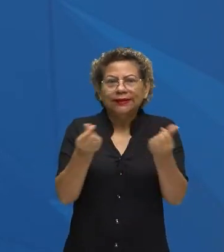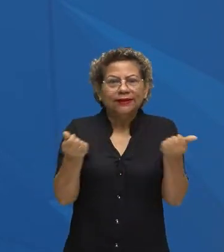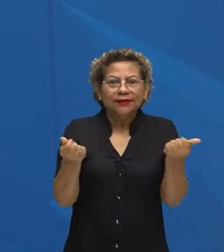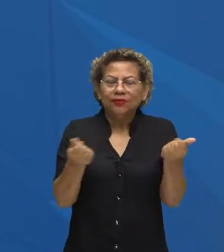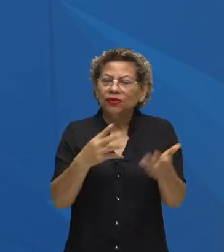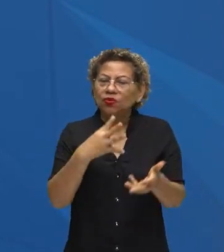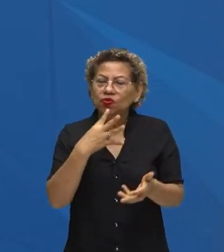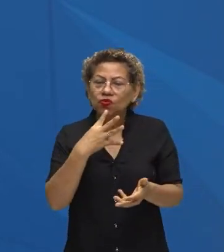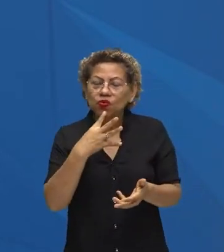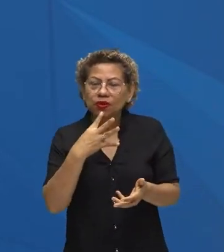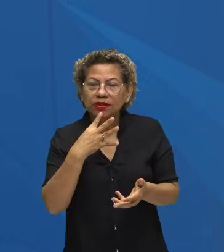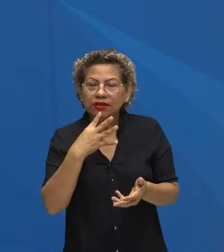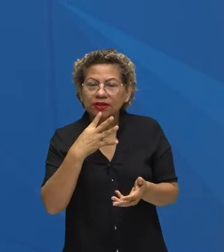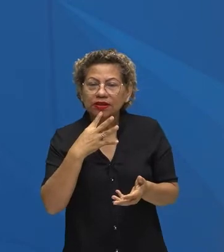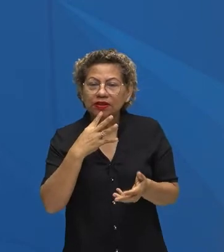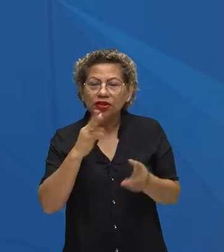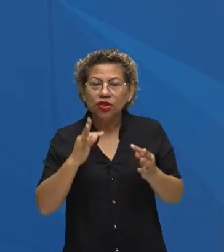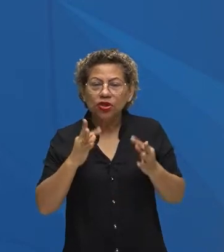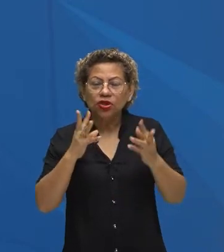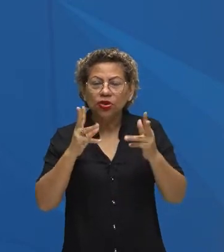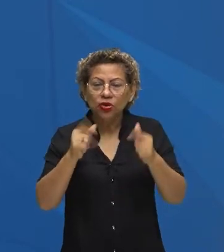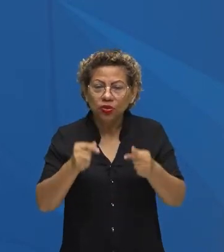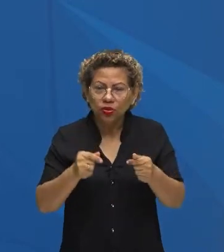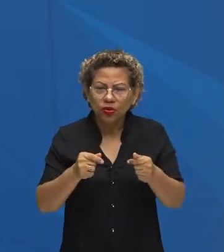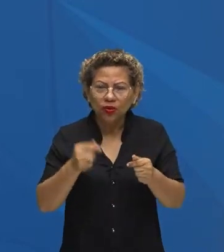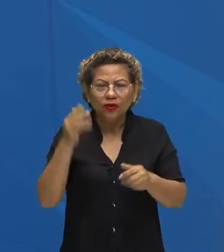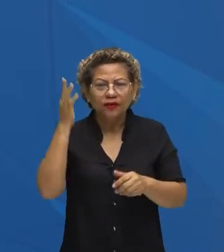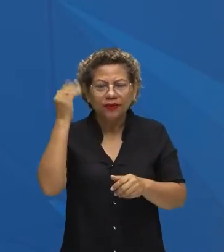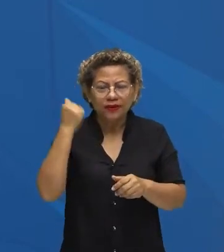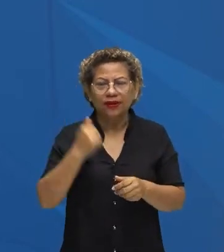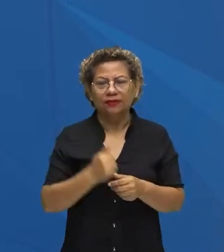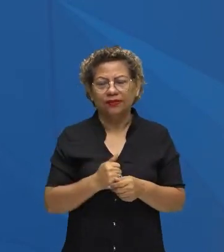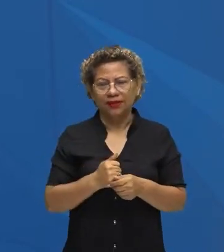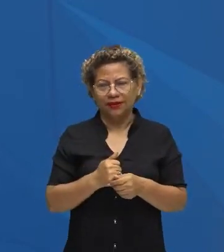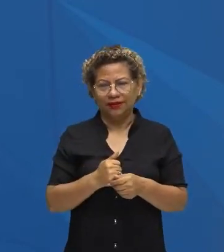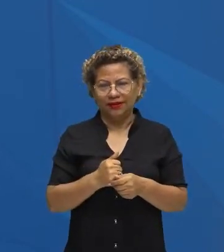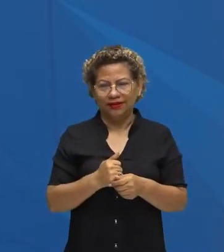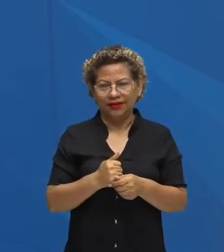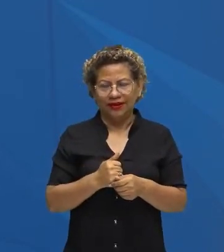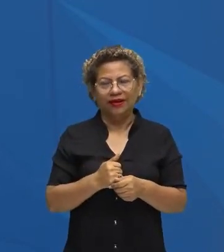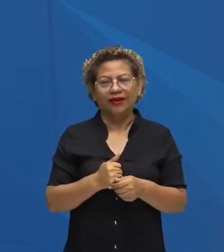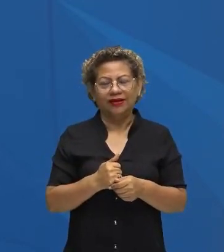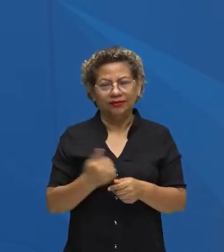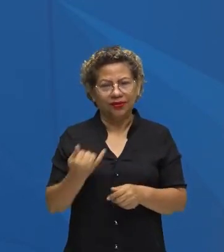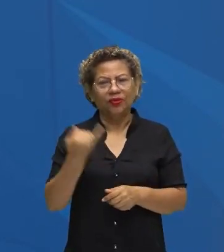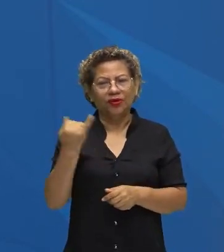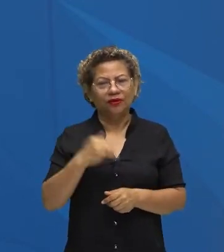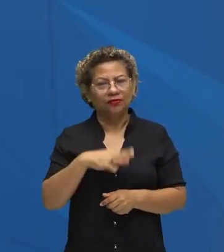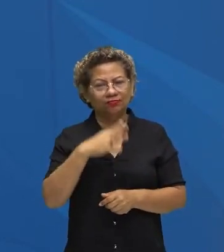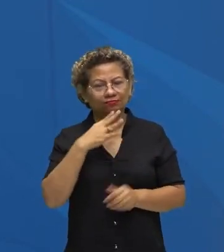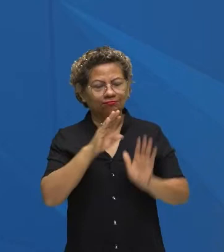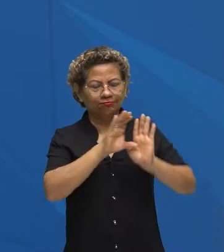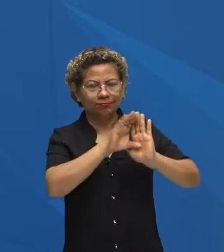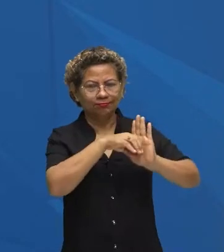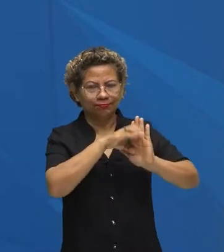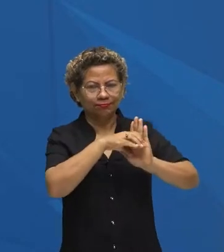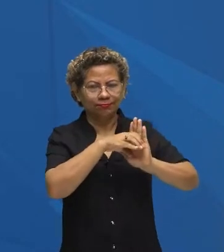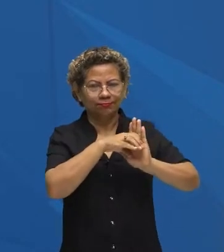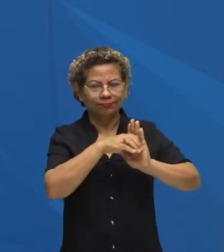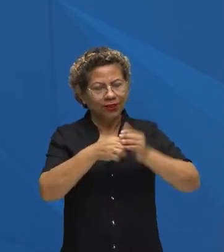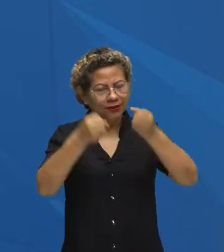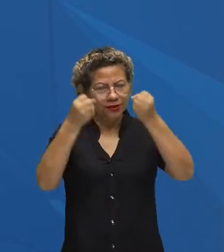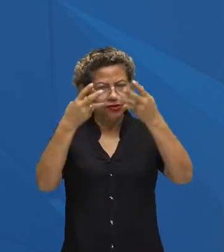na sabedoria popular, a gente trouxe ali alguns conceitos que são importantes a gente explorar. E para a gente poder